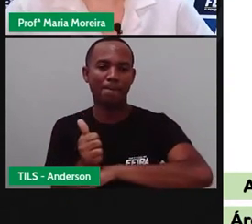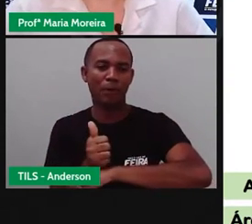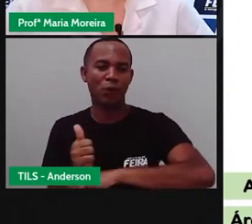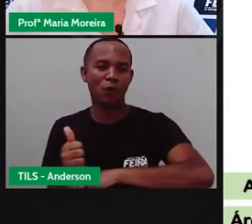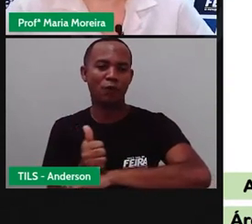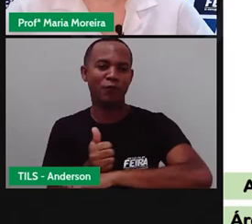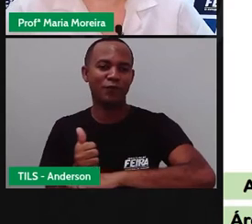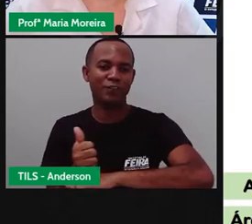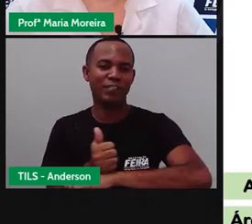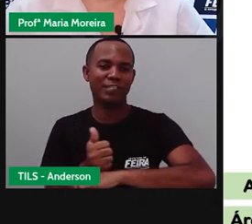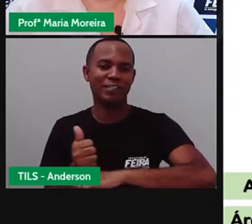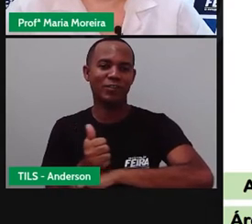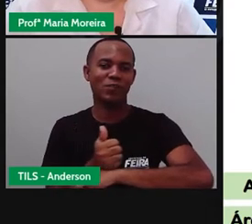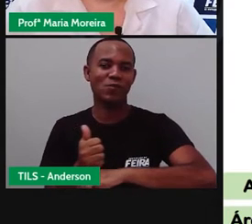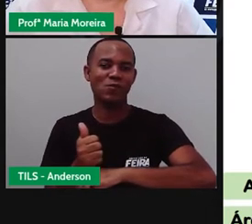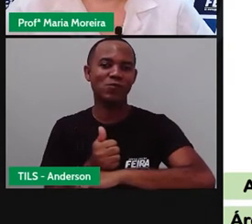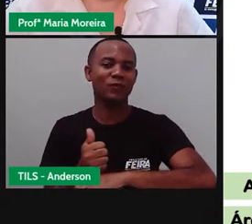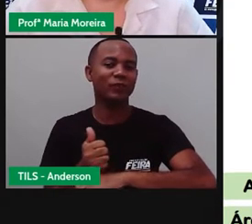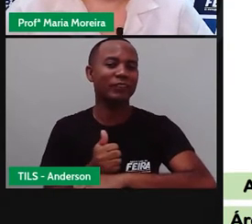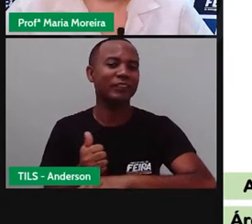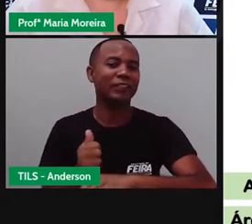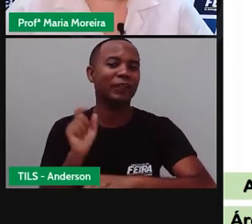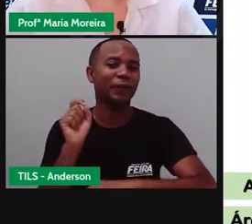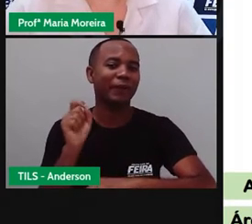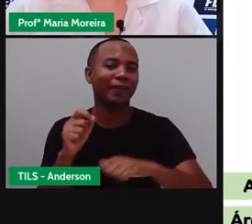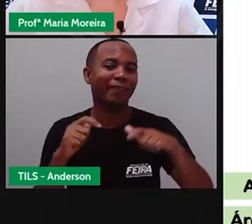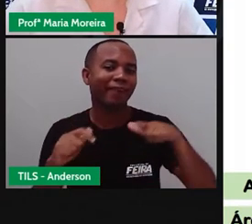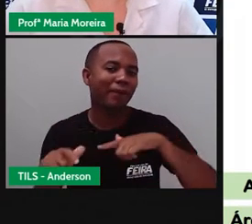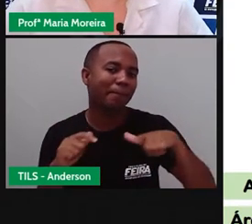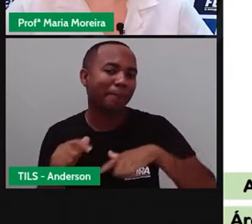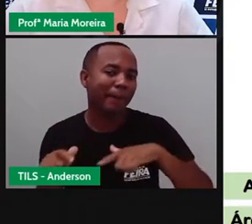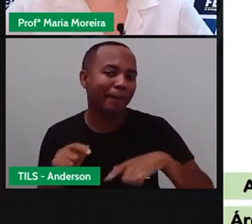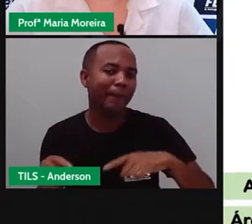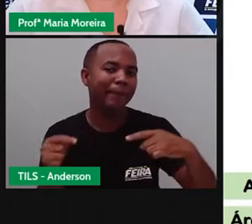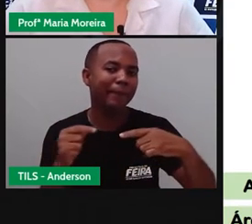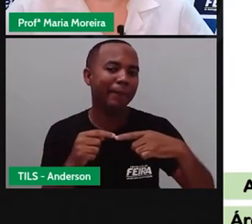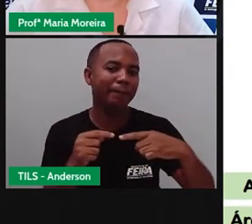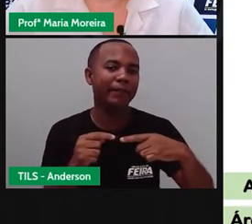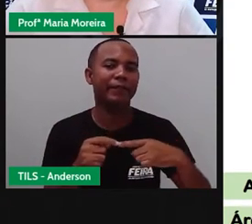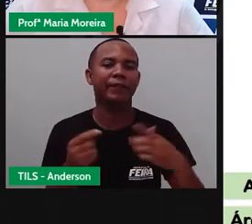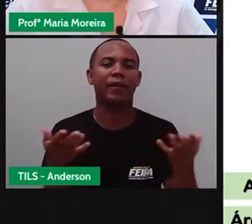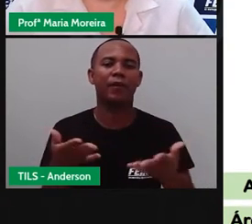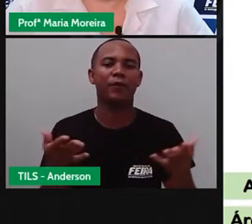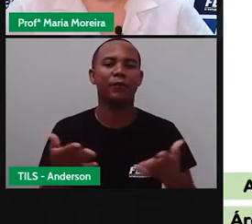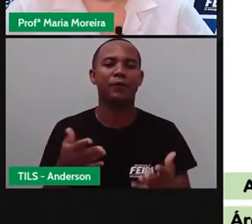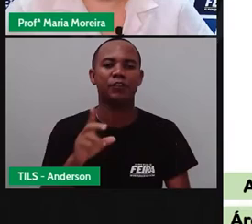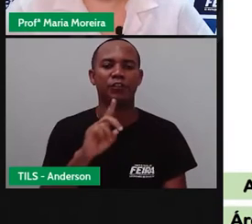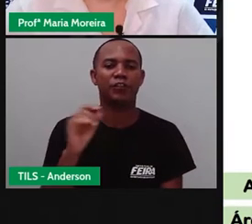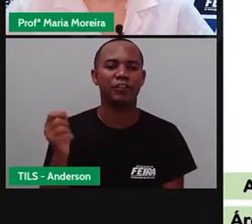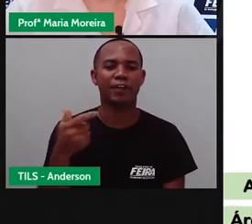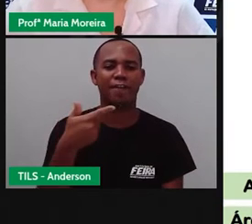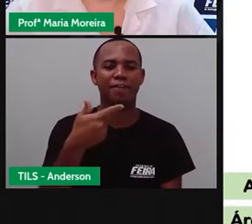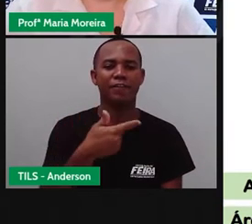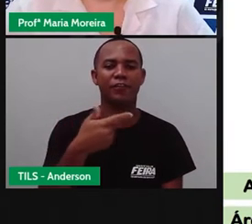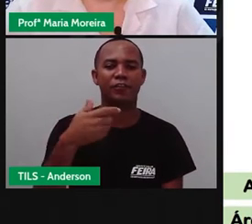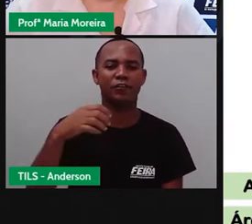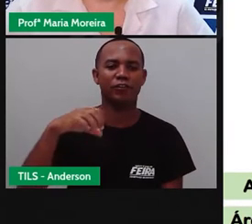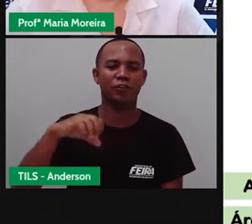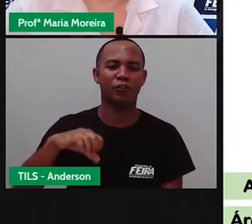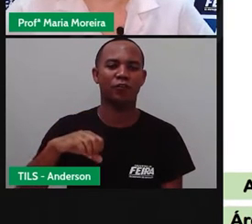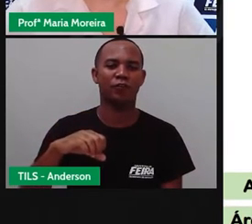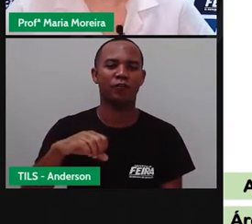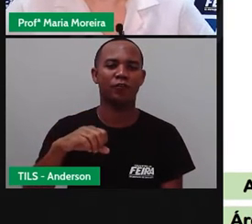que profissões as profissões hoje em dia 29 do mês seis né